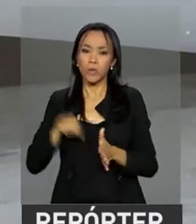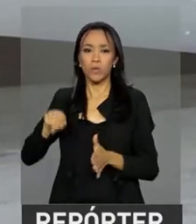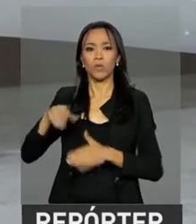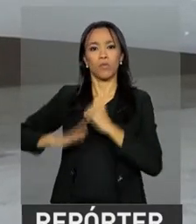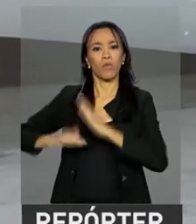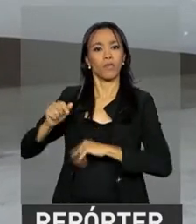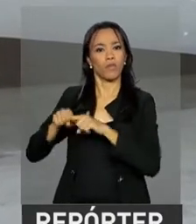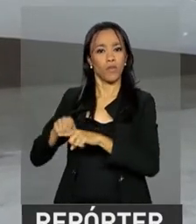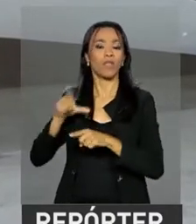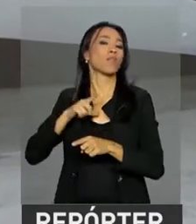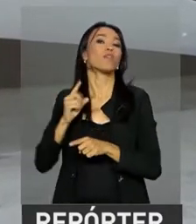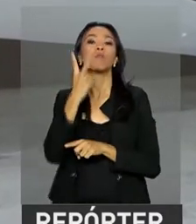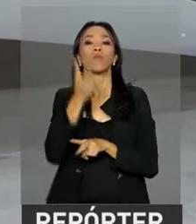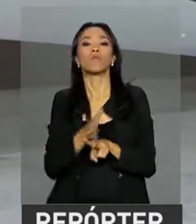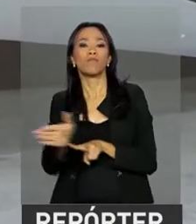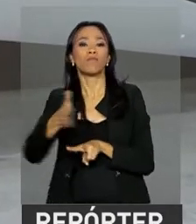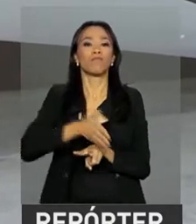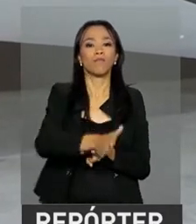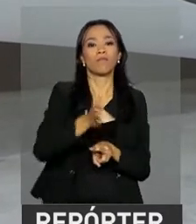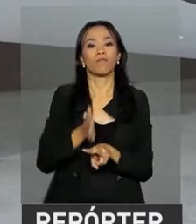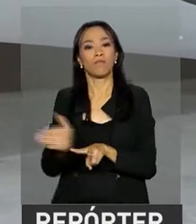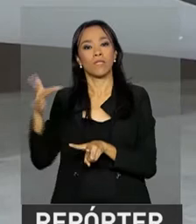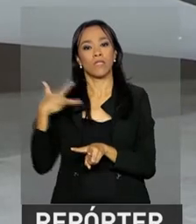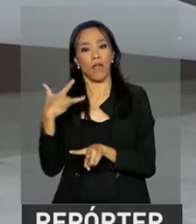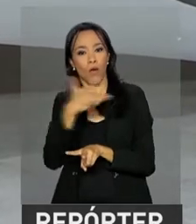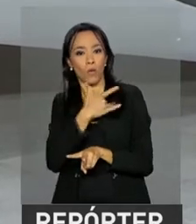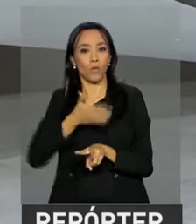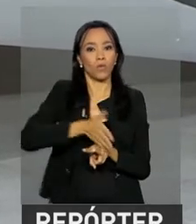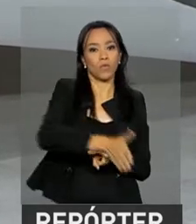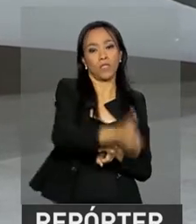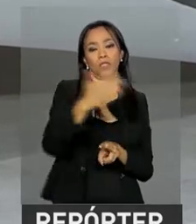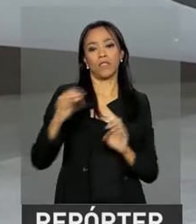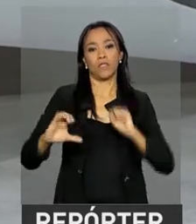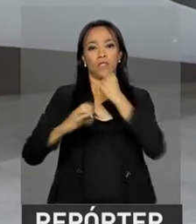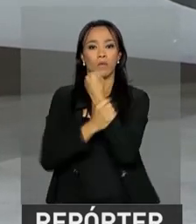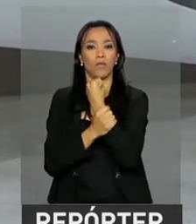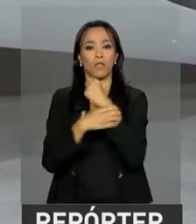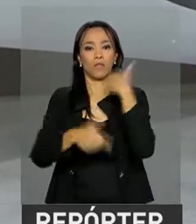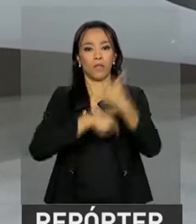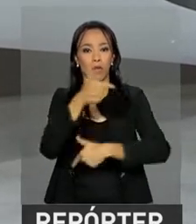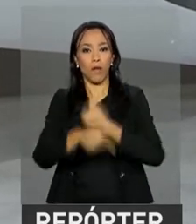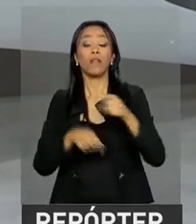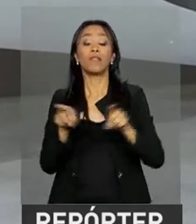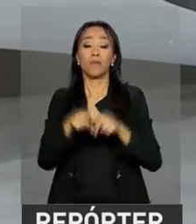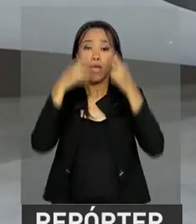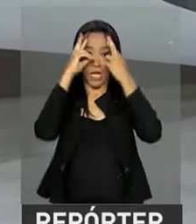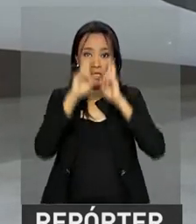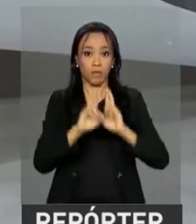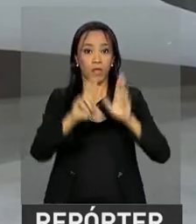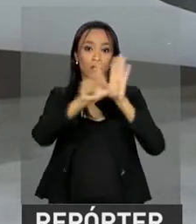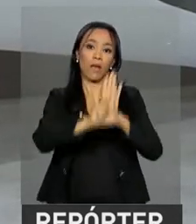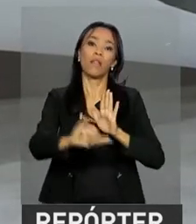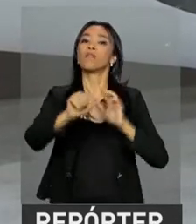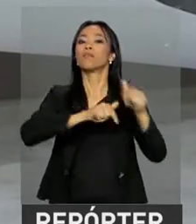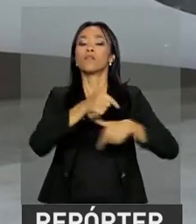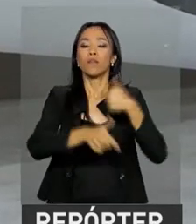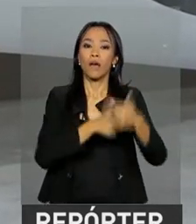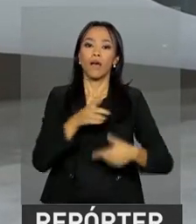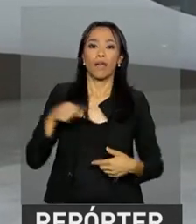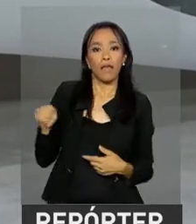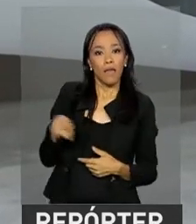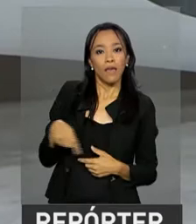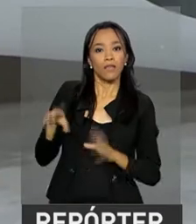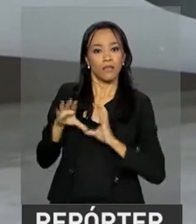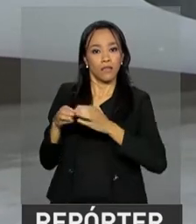têm duas frentes saúde e segurança do trabalho e atendimento à legislação trabalhista eles fazem as